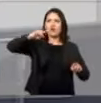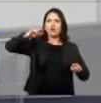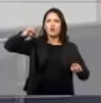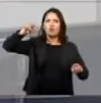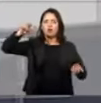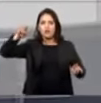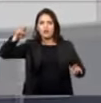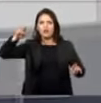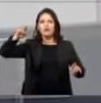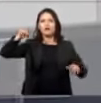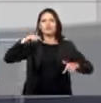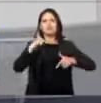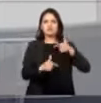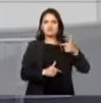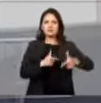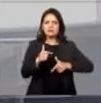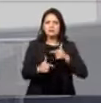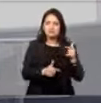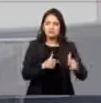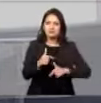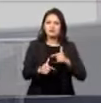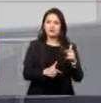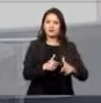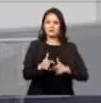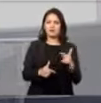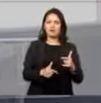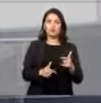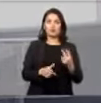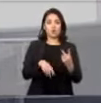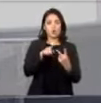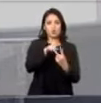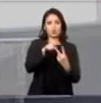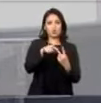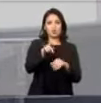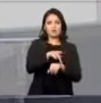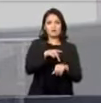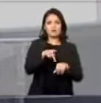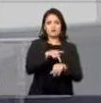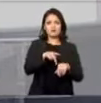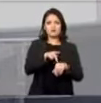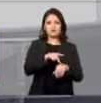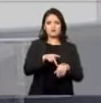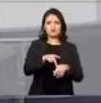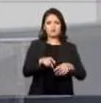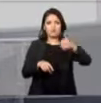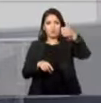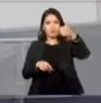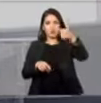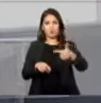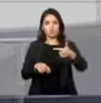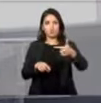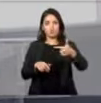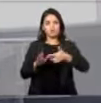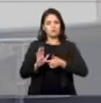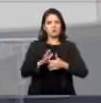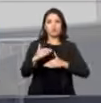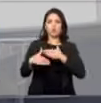dessa atividade, dois países lideraram o crescimento da indústria